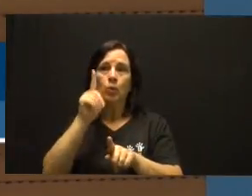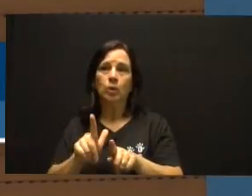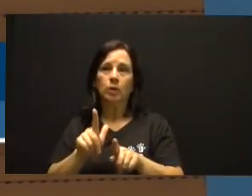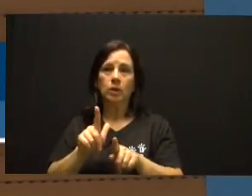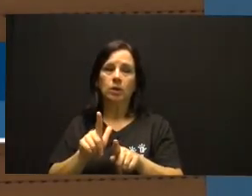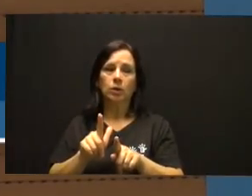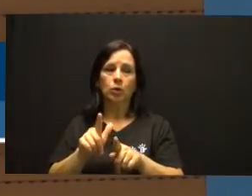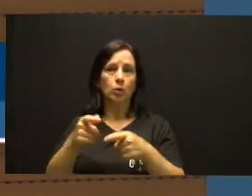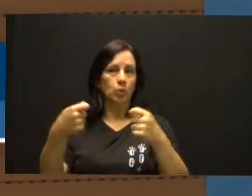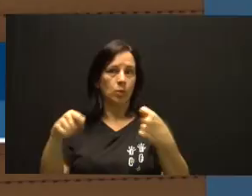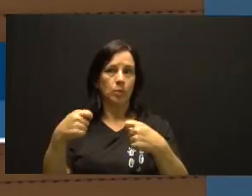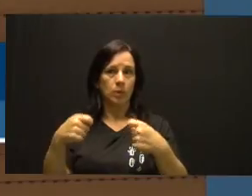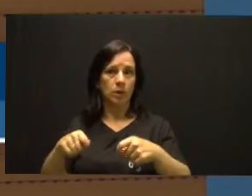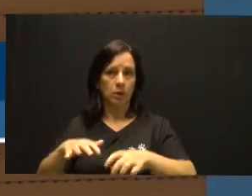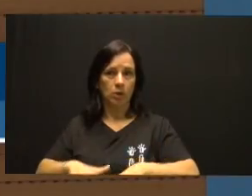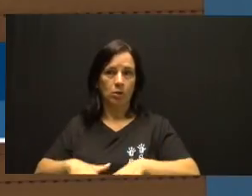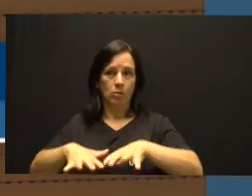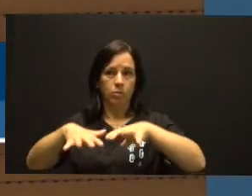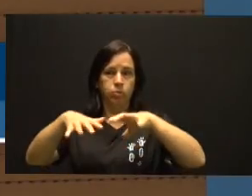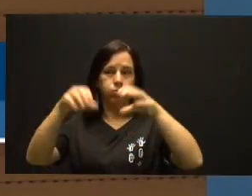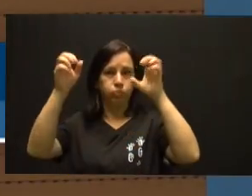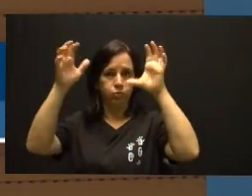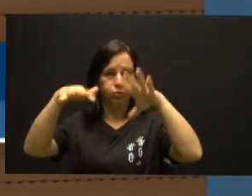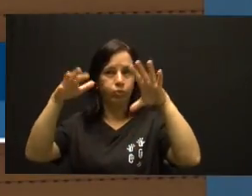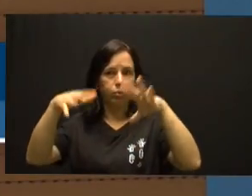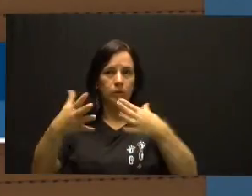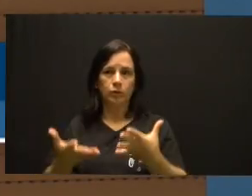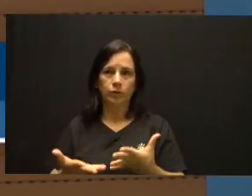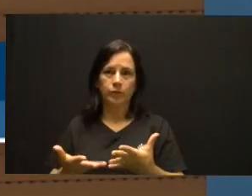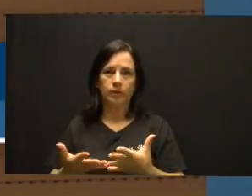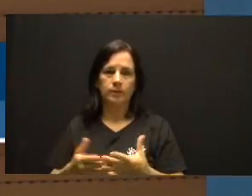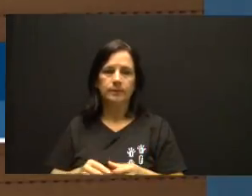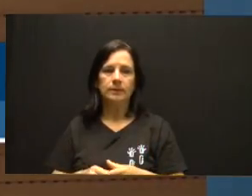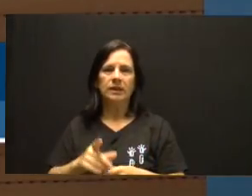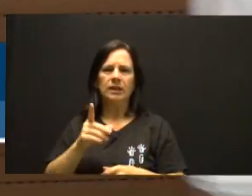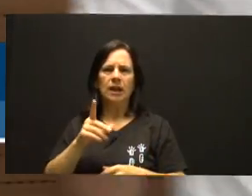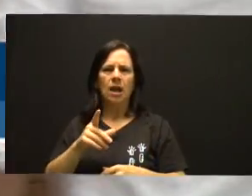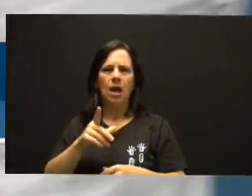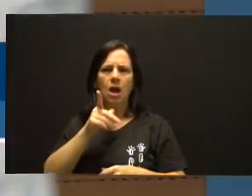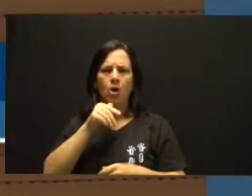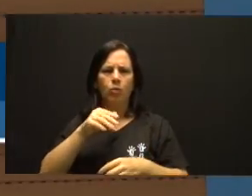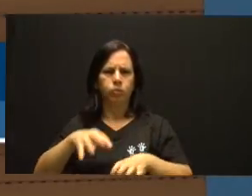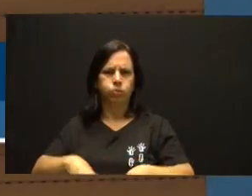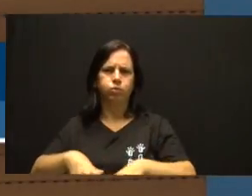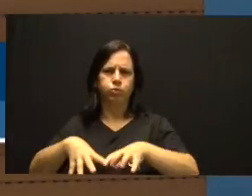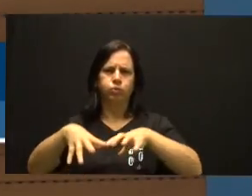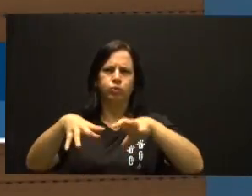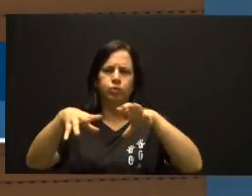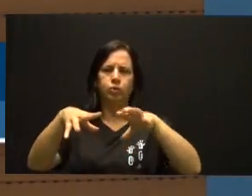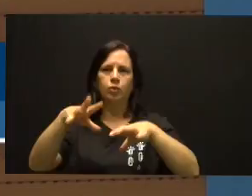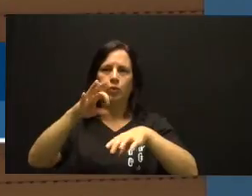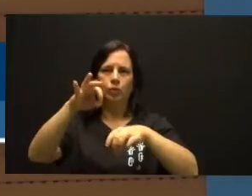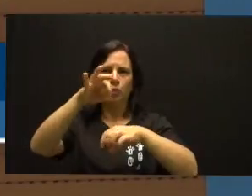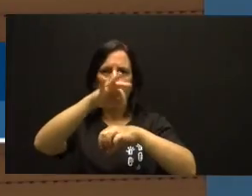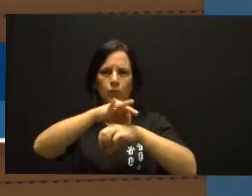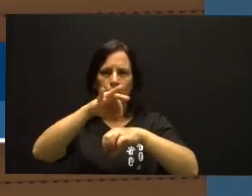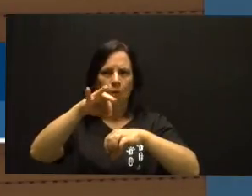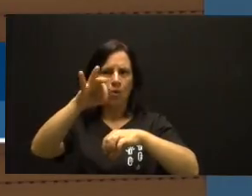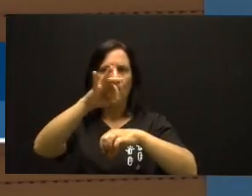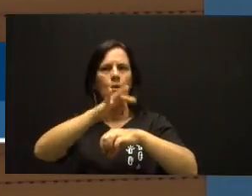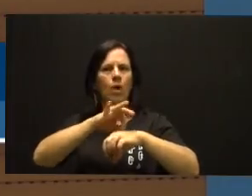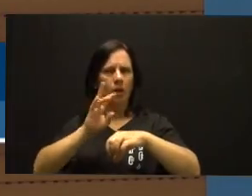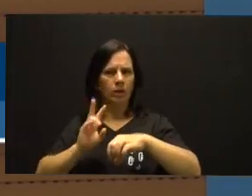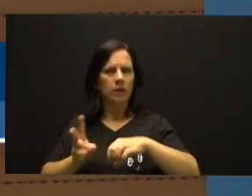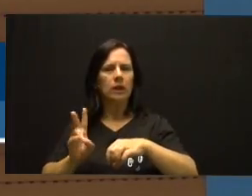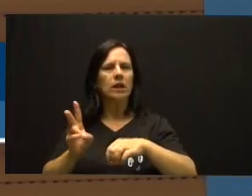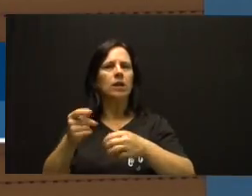e não precisa chover, não precisa chover. A água fica ali eternamente, dá dengue, isso já fica o quê?